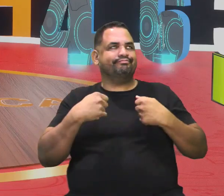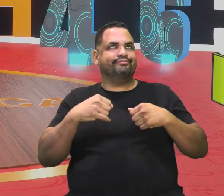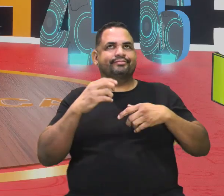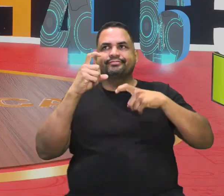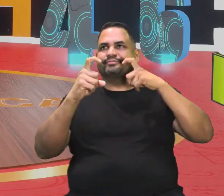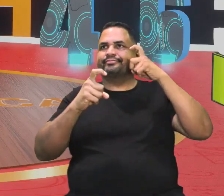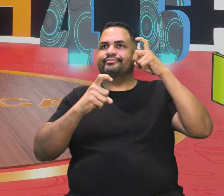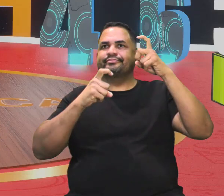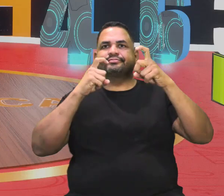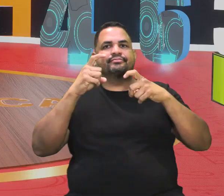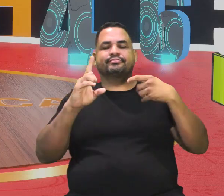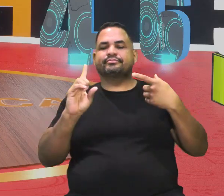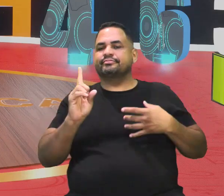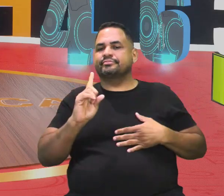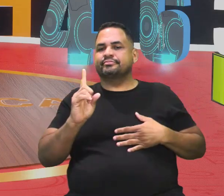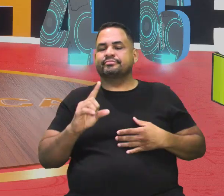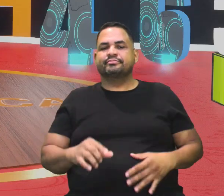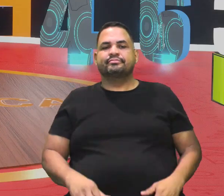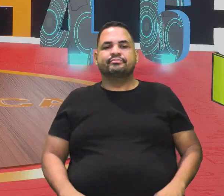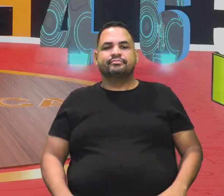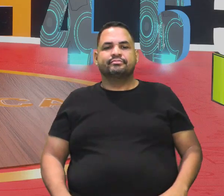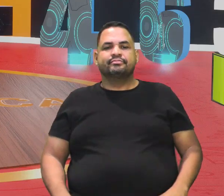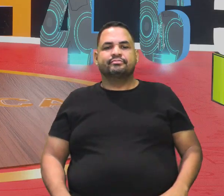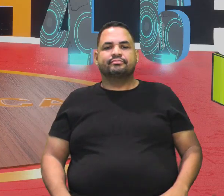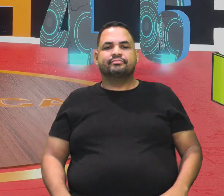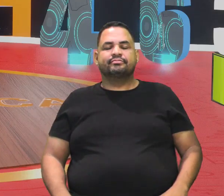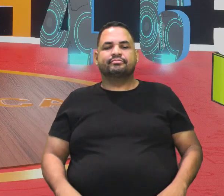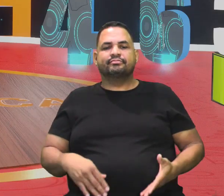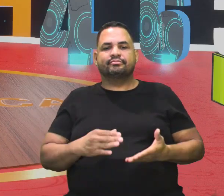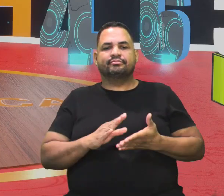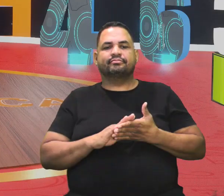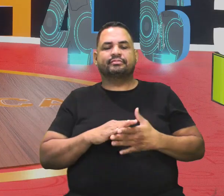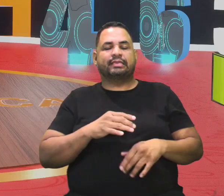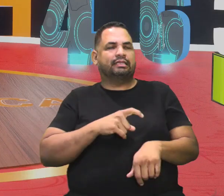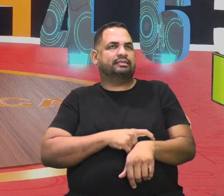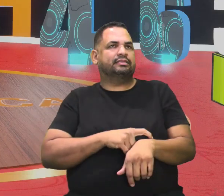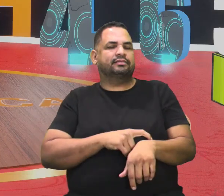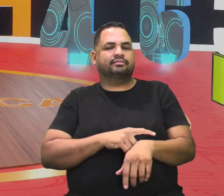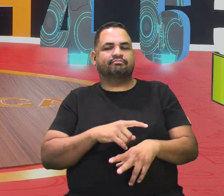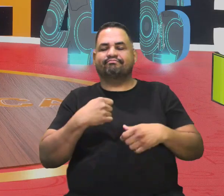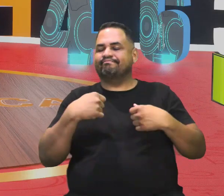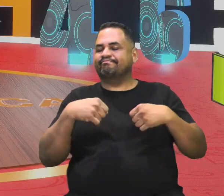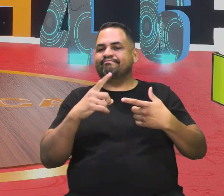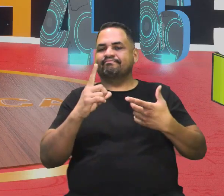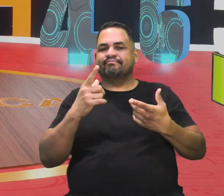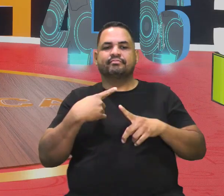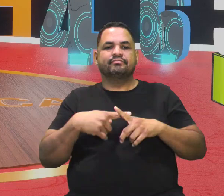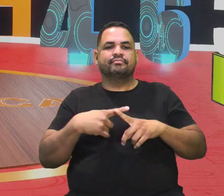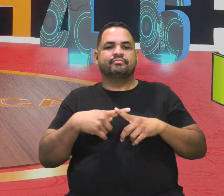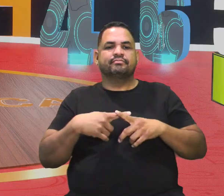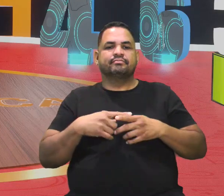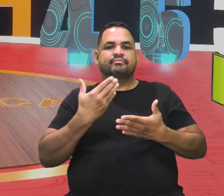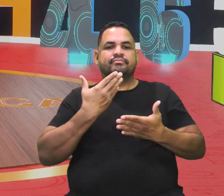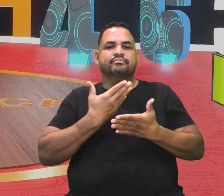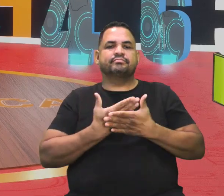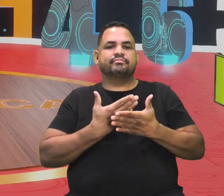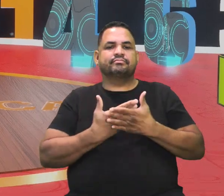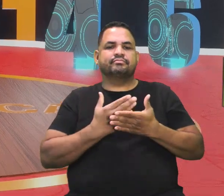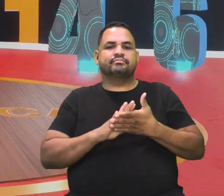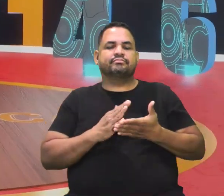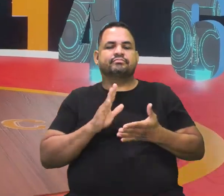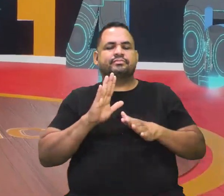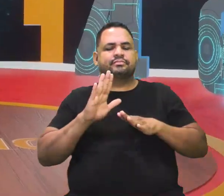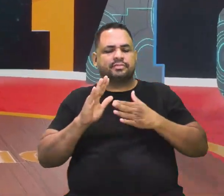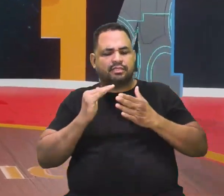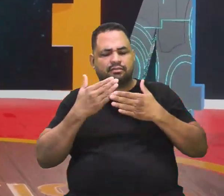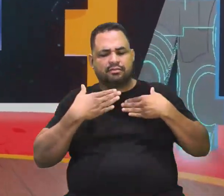precisa se preocupar. Né? E aí, o que vocês acham? Estão muito nervosos? Não precisa, porque as aulas foram bem no passo